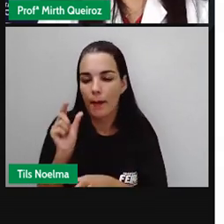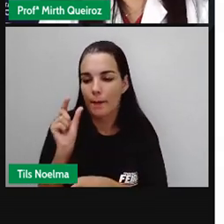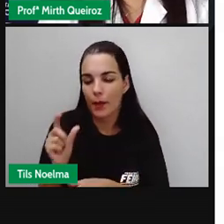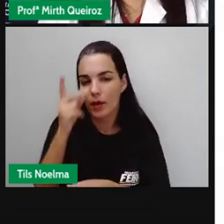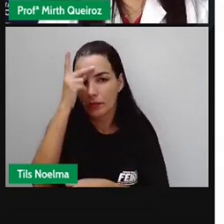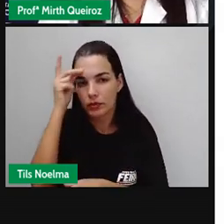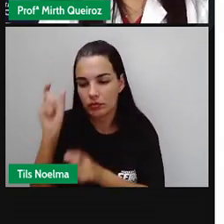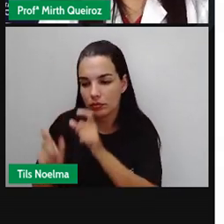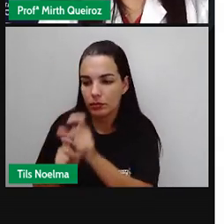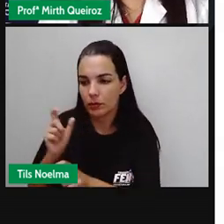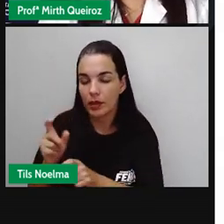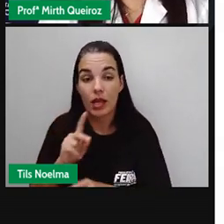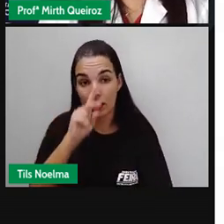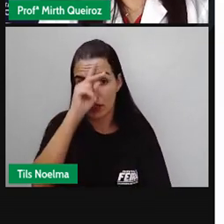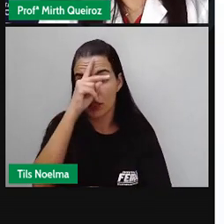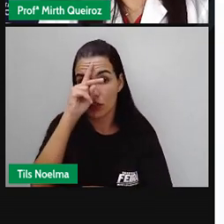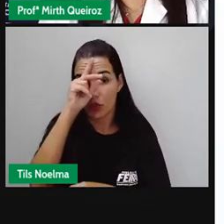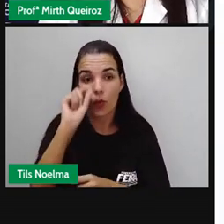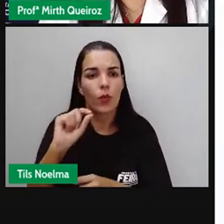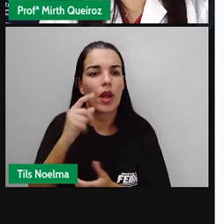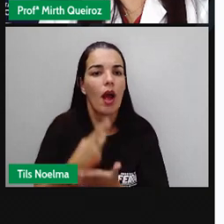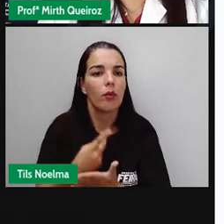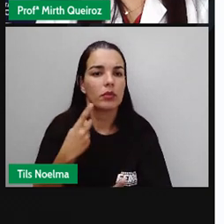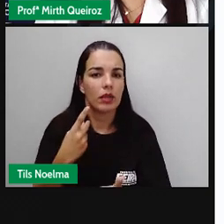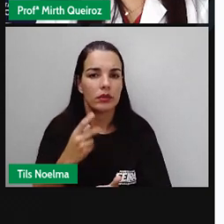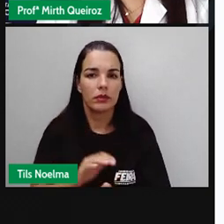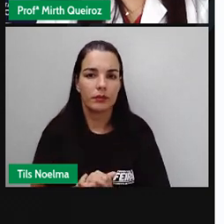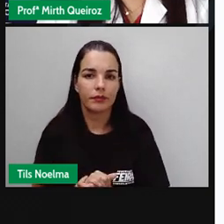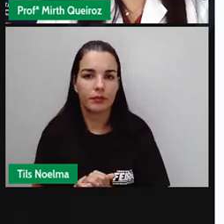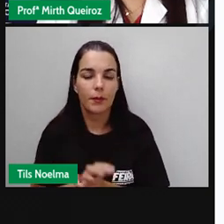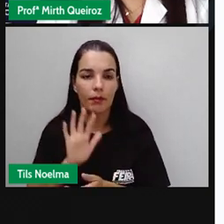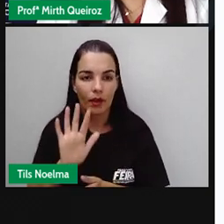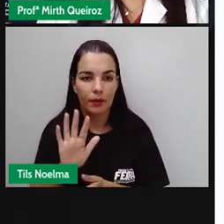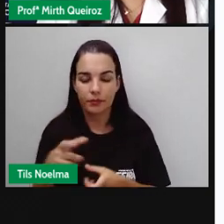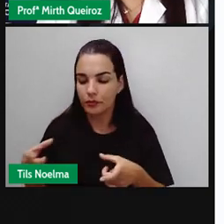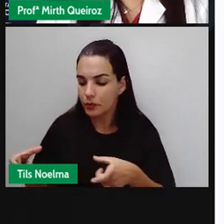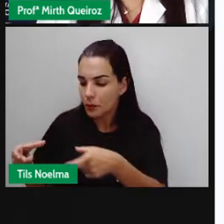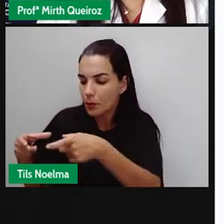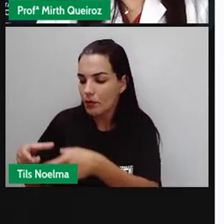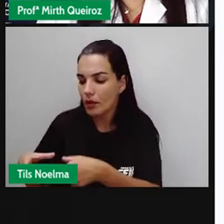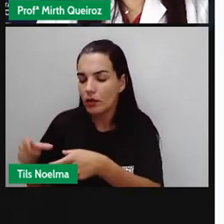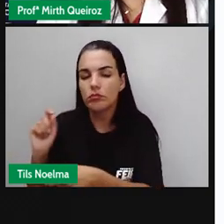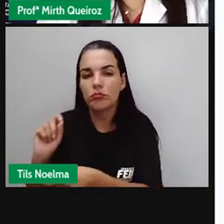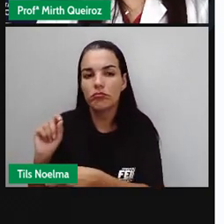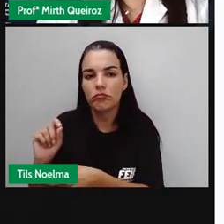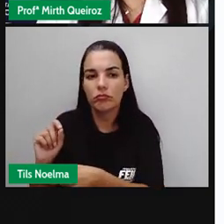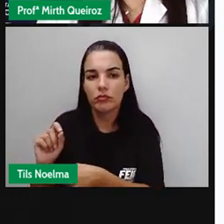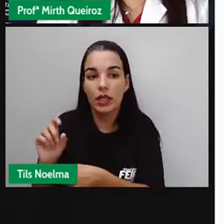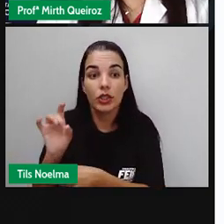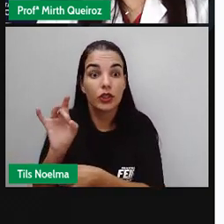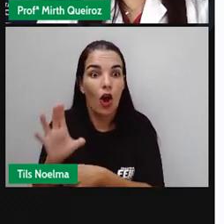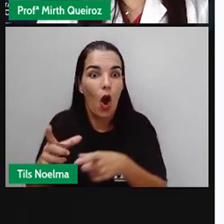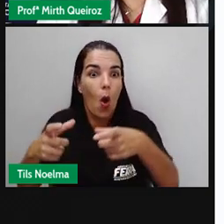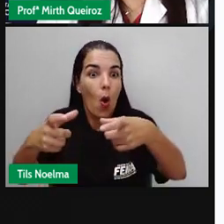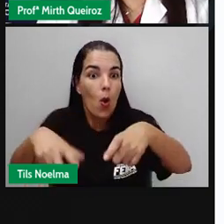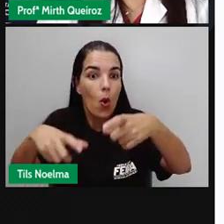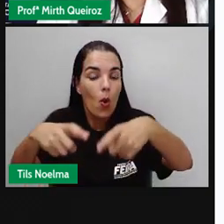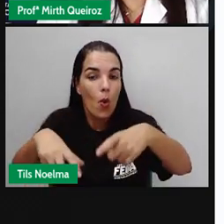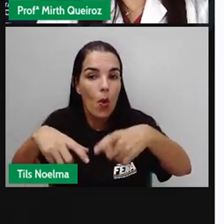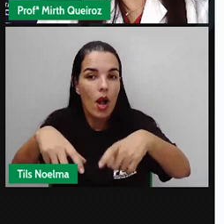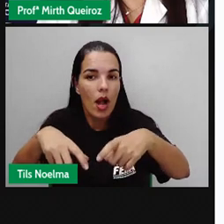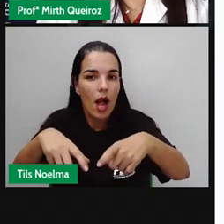que é a própria história aí em si. Espaço delimitado. O local em que se desenvolve a história, ele